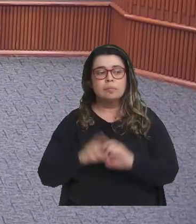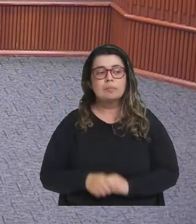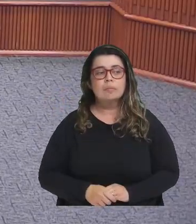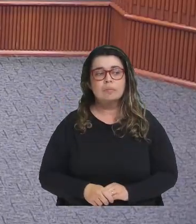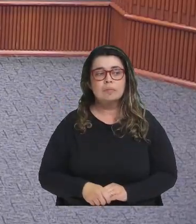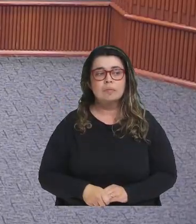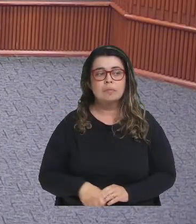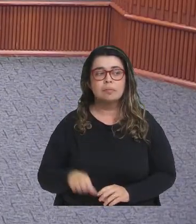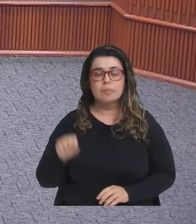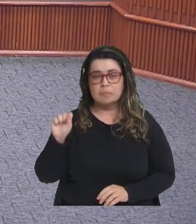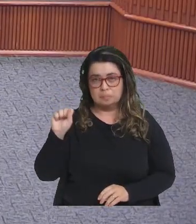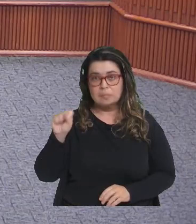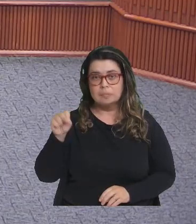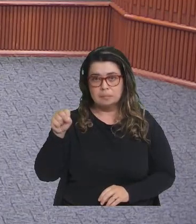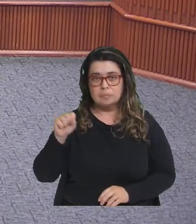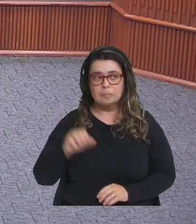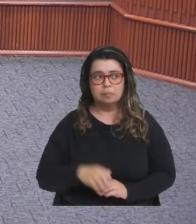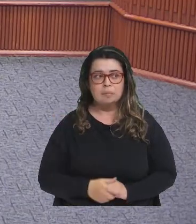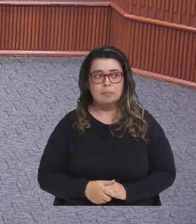Sim, mantém, presidente.